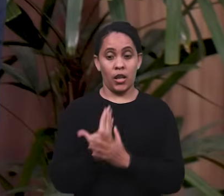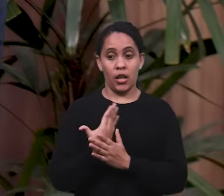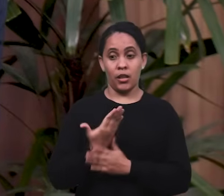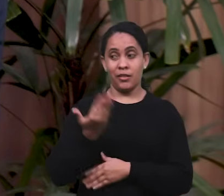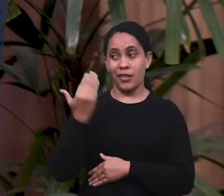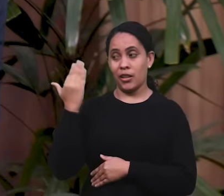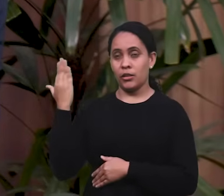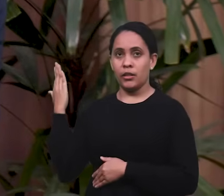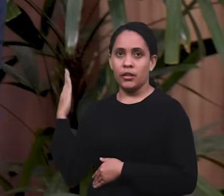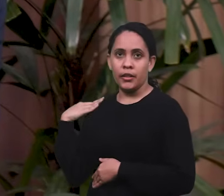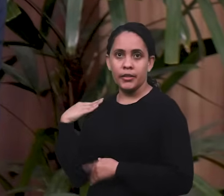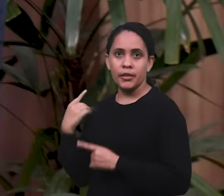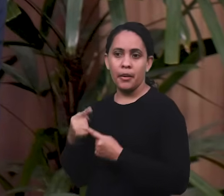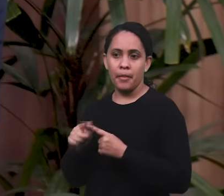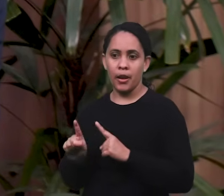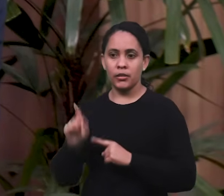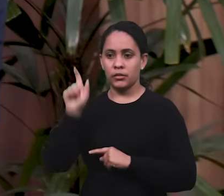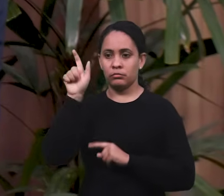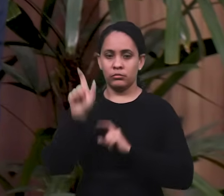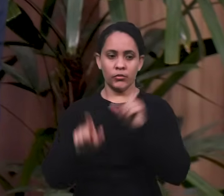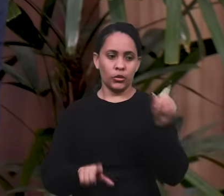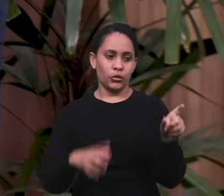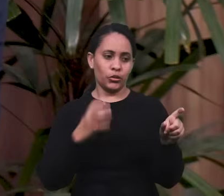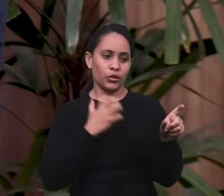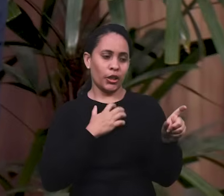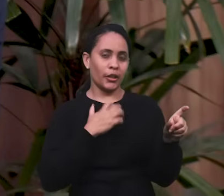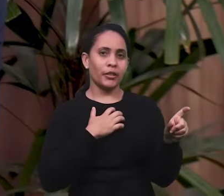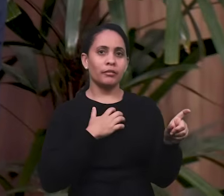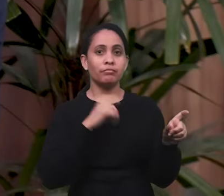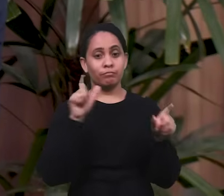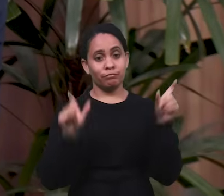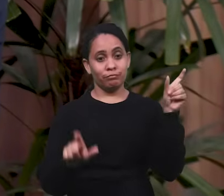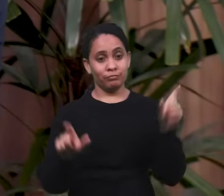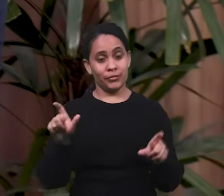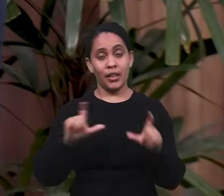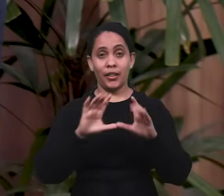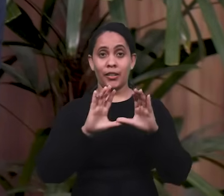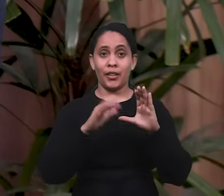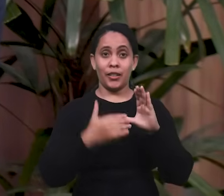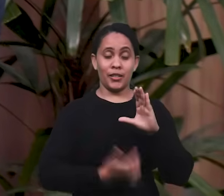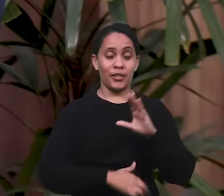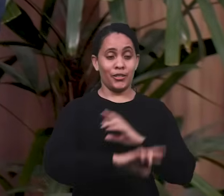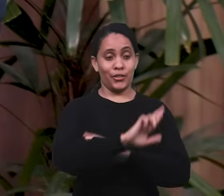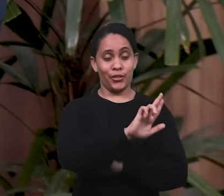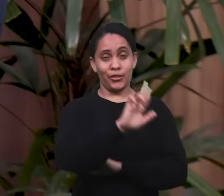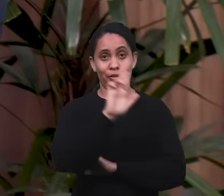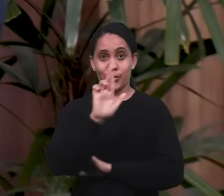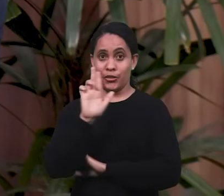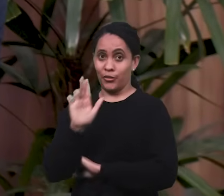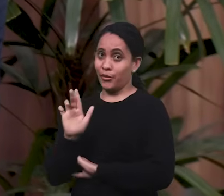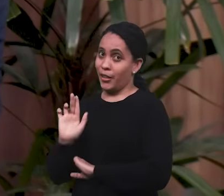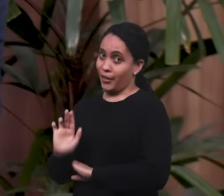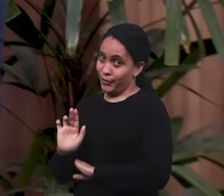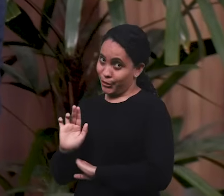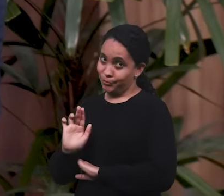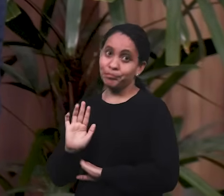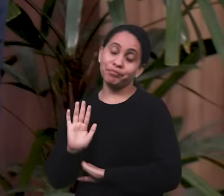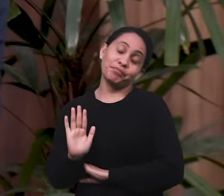criação. Mas cada um é de um jeito, cada um tem um talento diferente, com características, personalidades